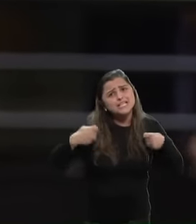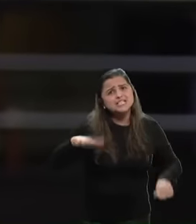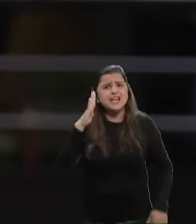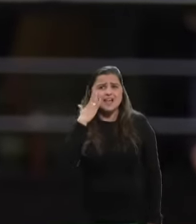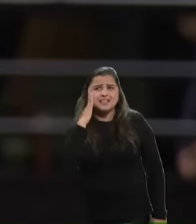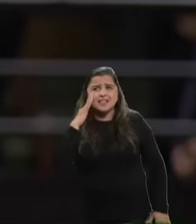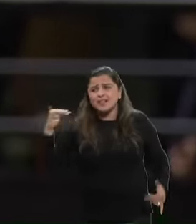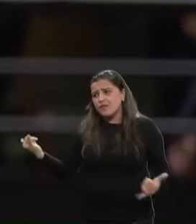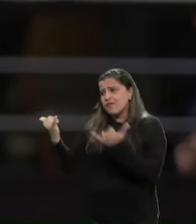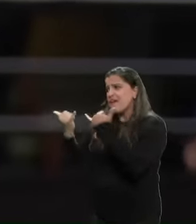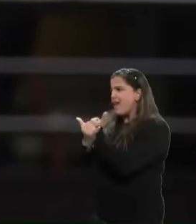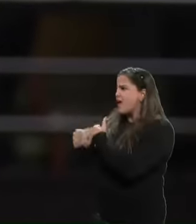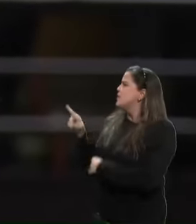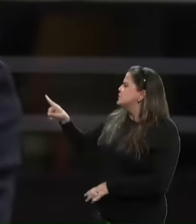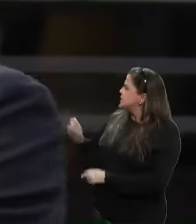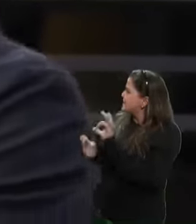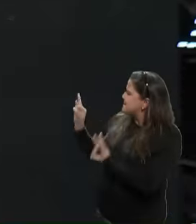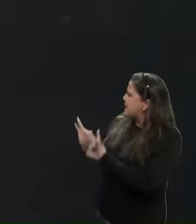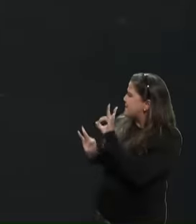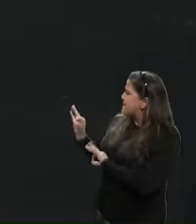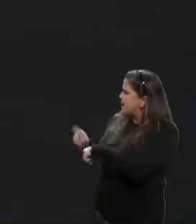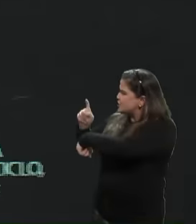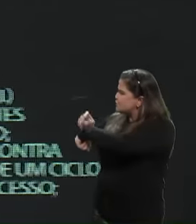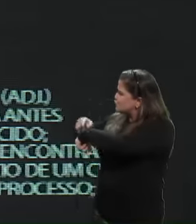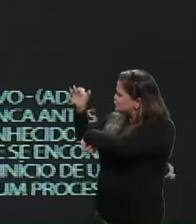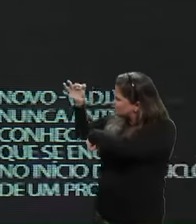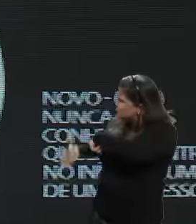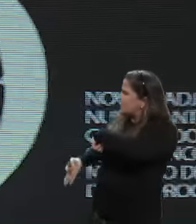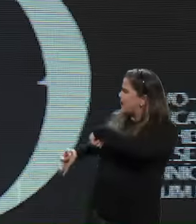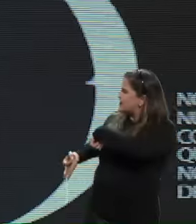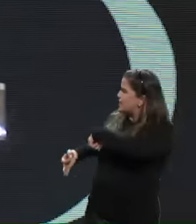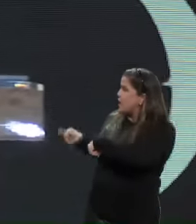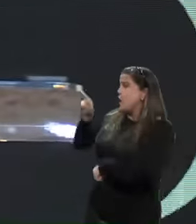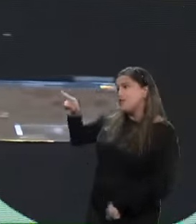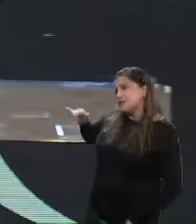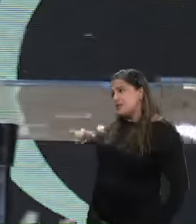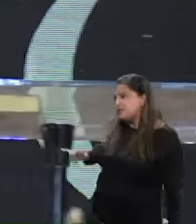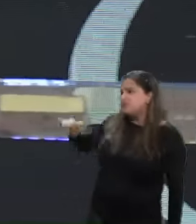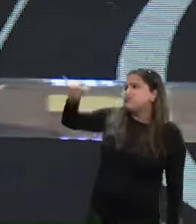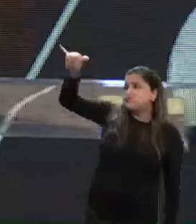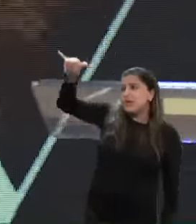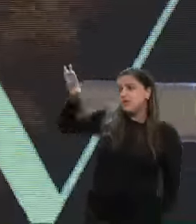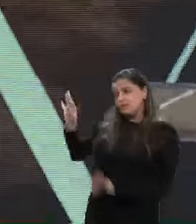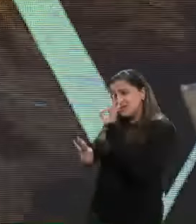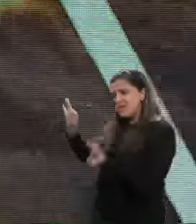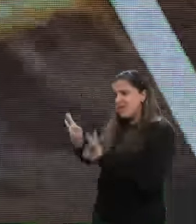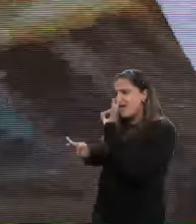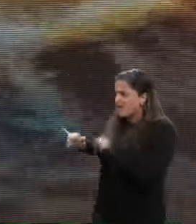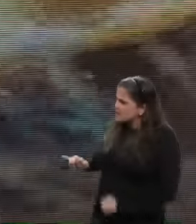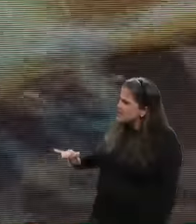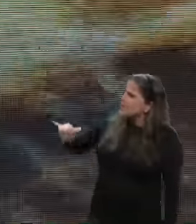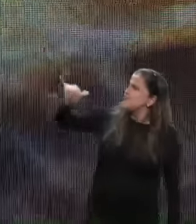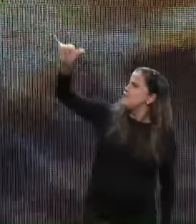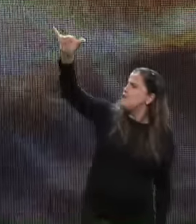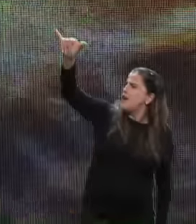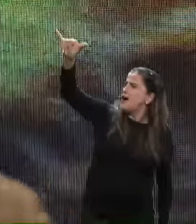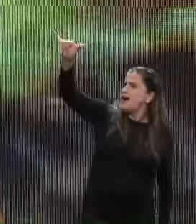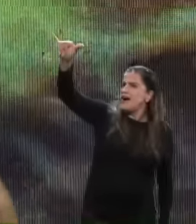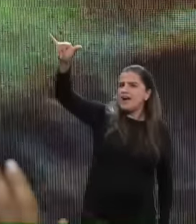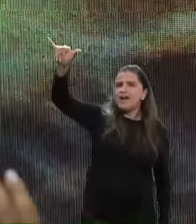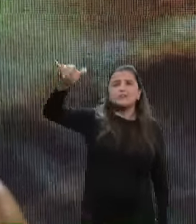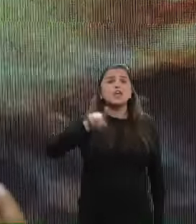pessoas. Se prepara, chegou a tua hora. Se prepara, você vai decolar. Se prepara para se elevar en